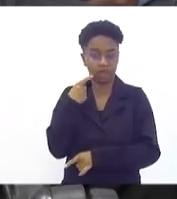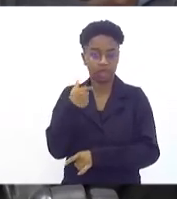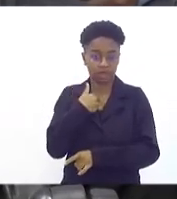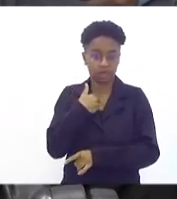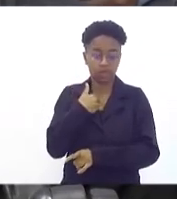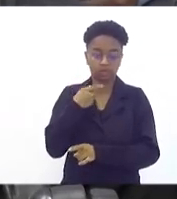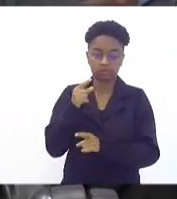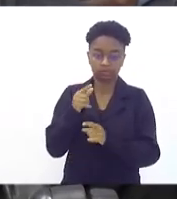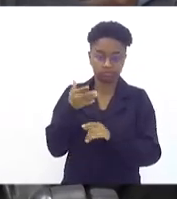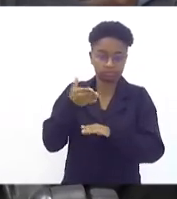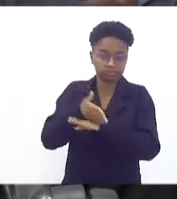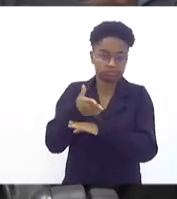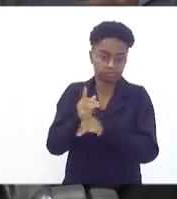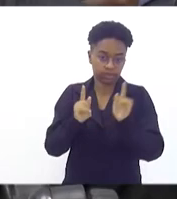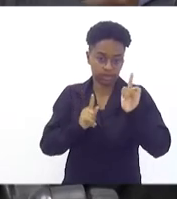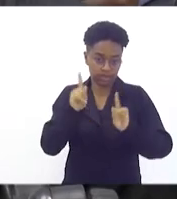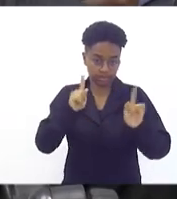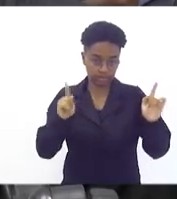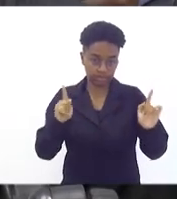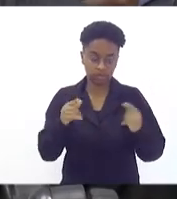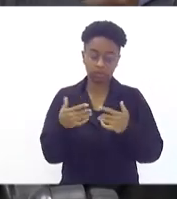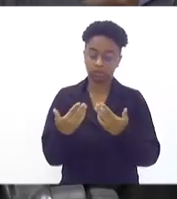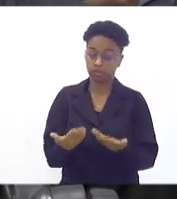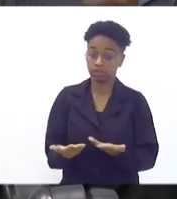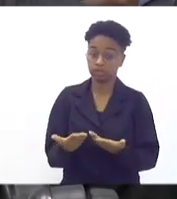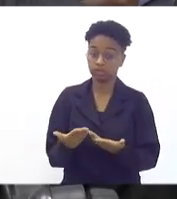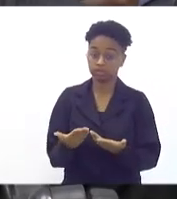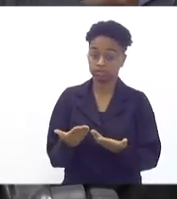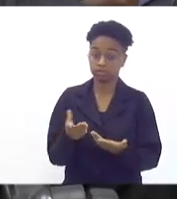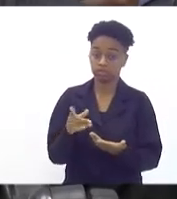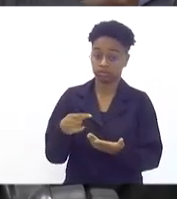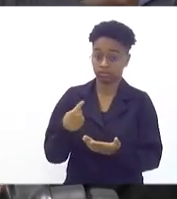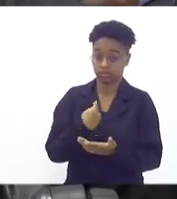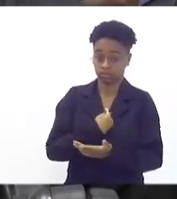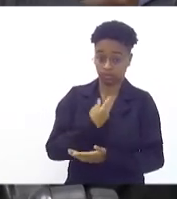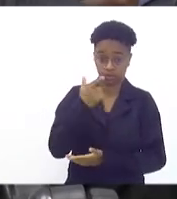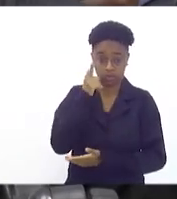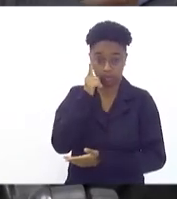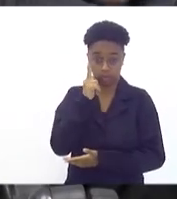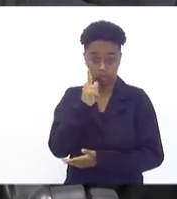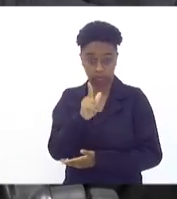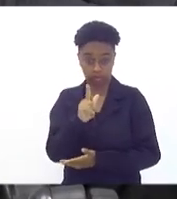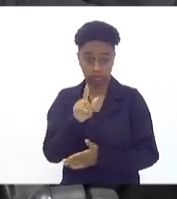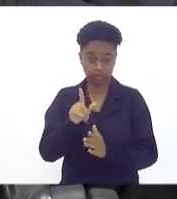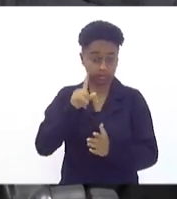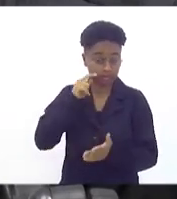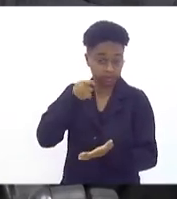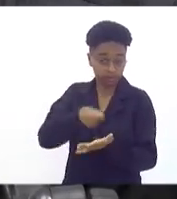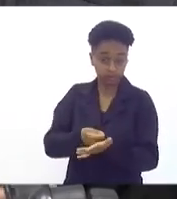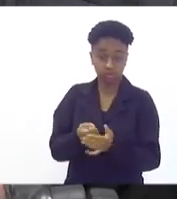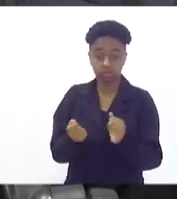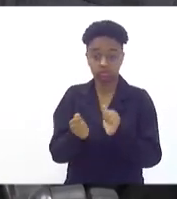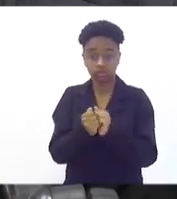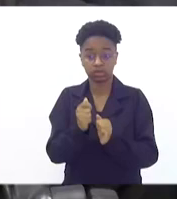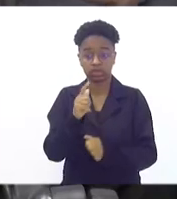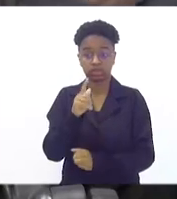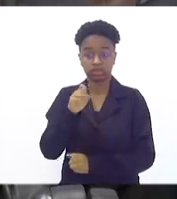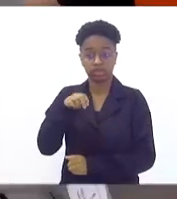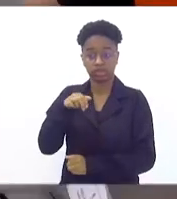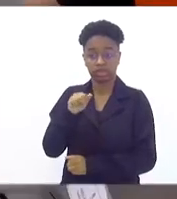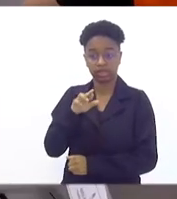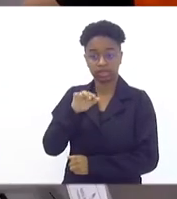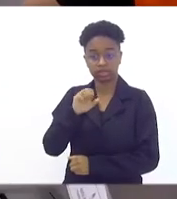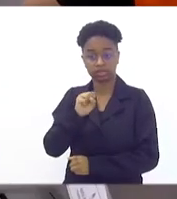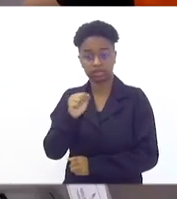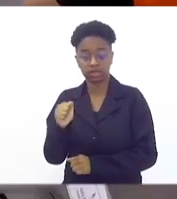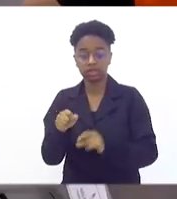licitatório Então essa para que nós possamos chegar a essa decisão Em conjunto com a genésia em conjunto com a secretaria